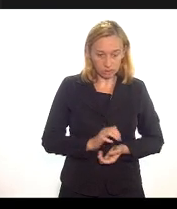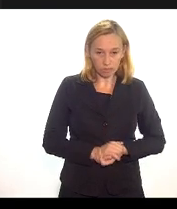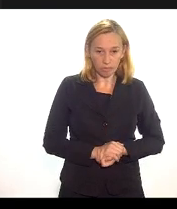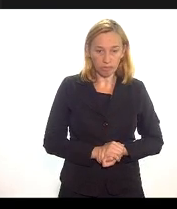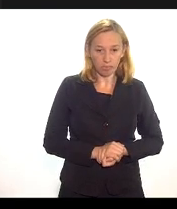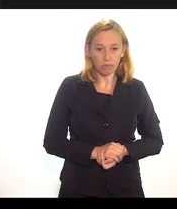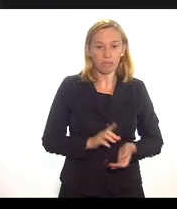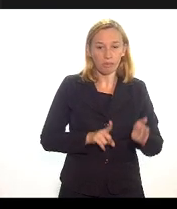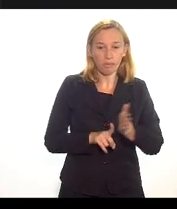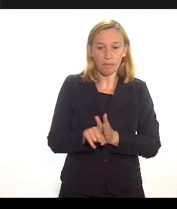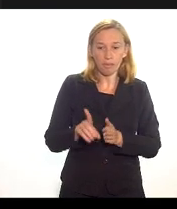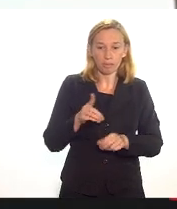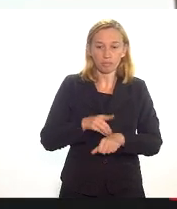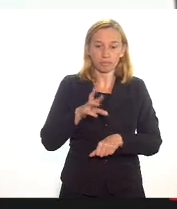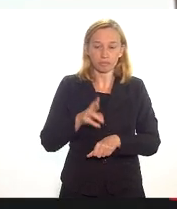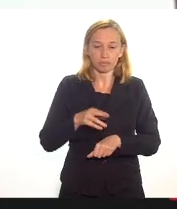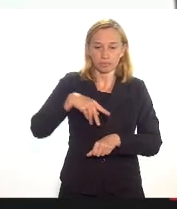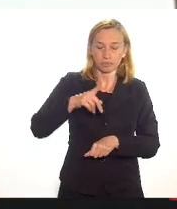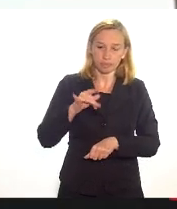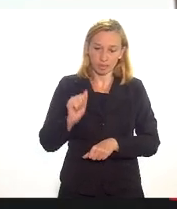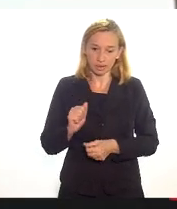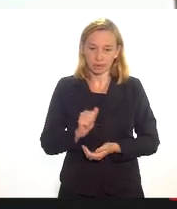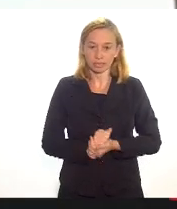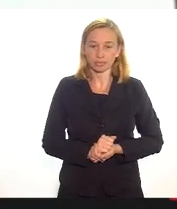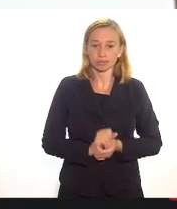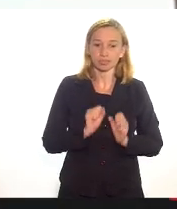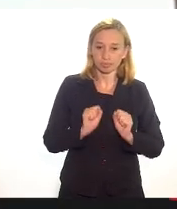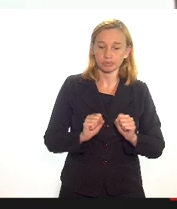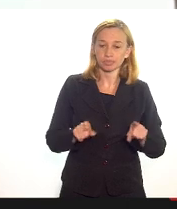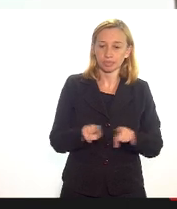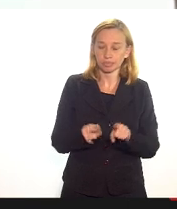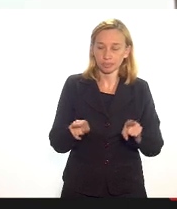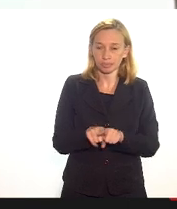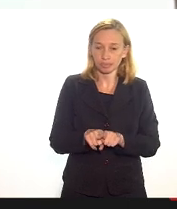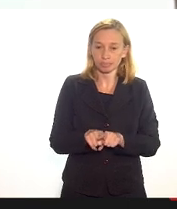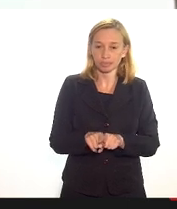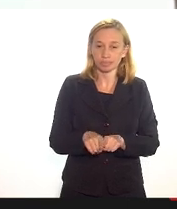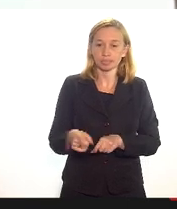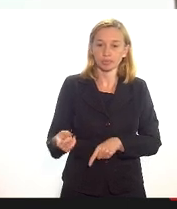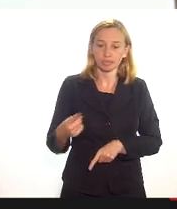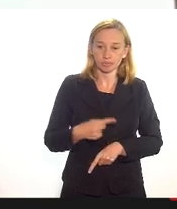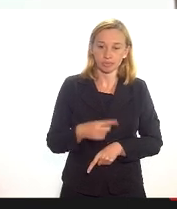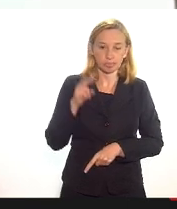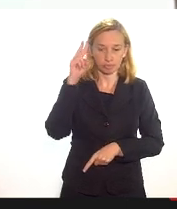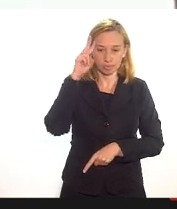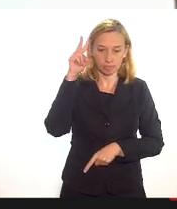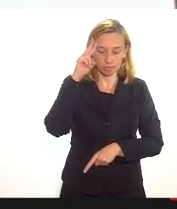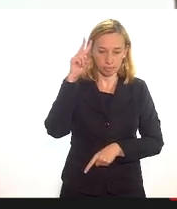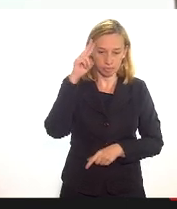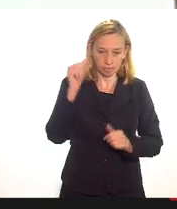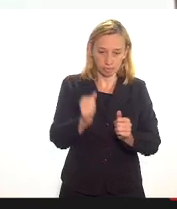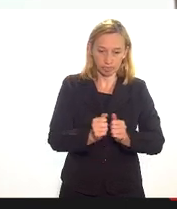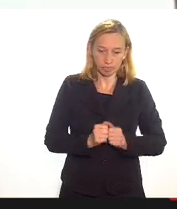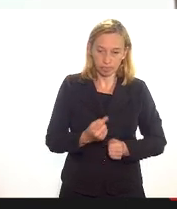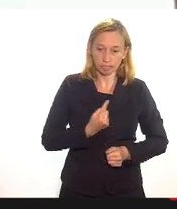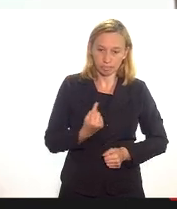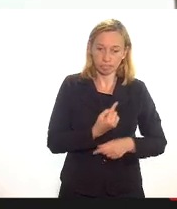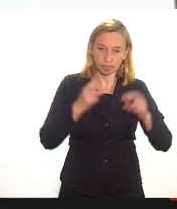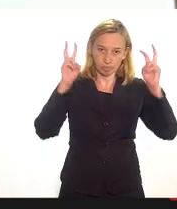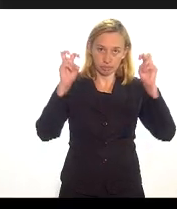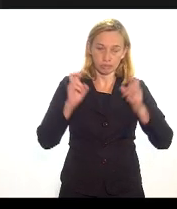Eu pergunto à doutora Magda Chambriard se ela poderia também fazer uma intervenção sobre esse